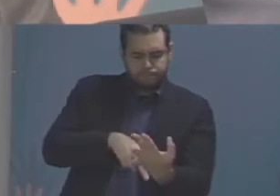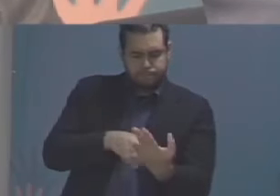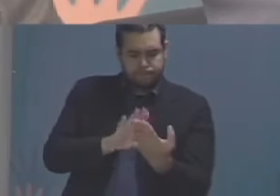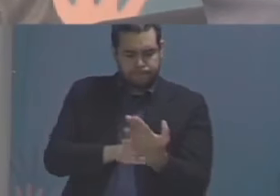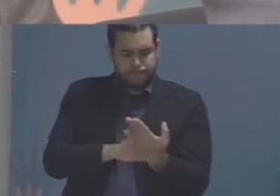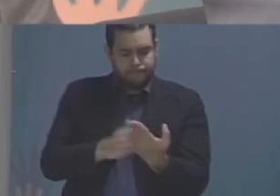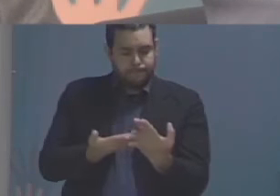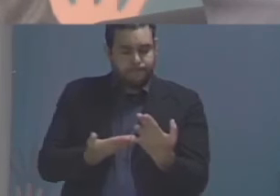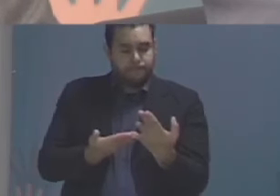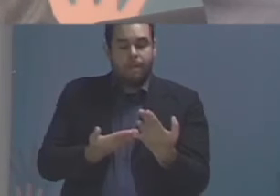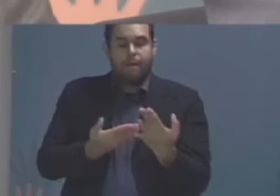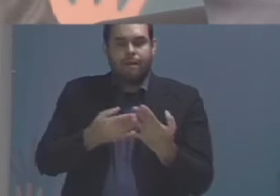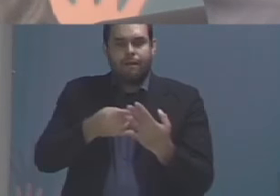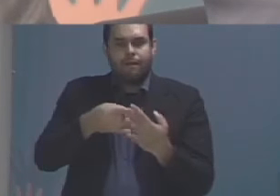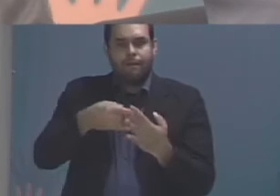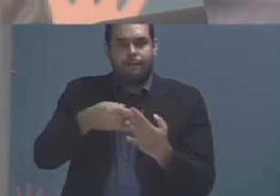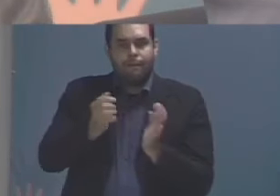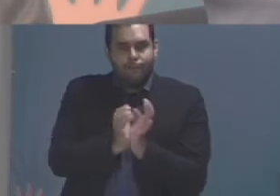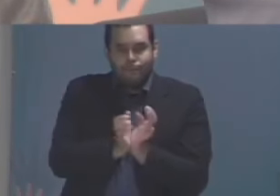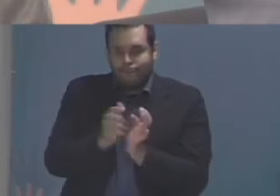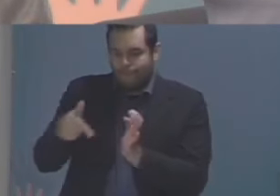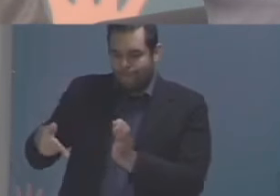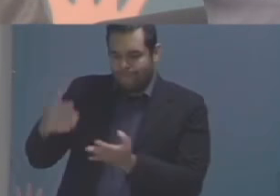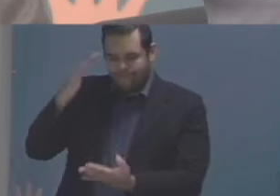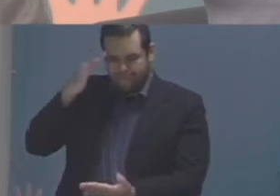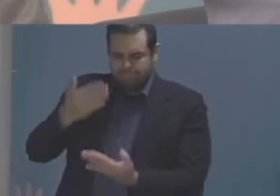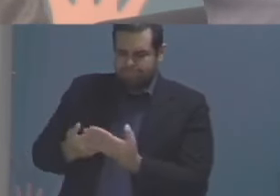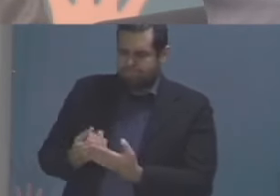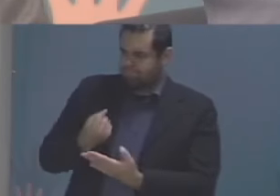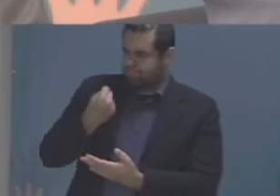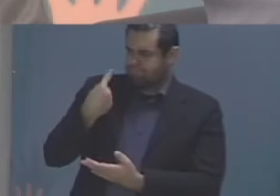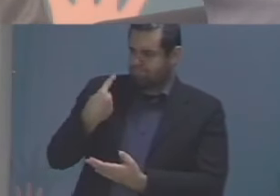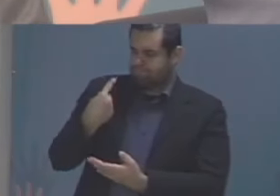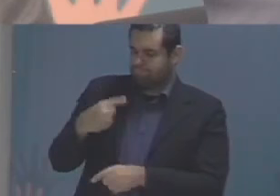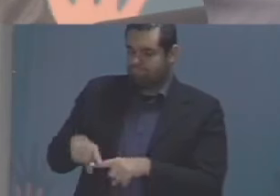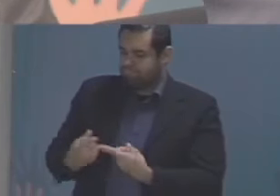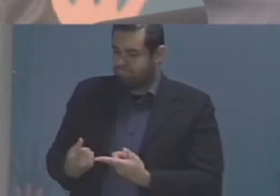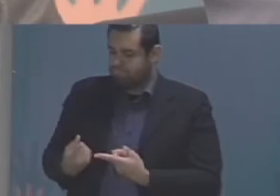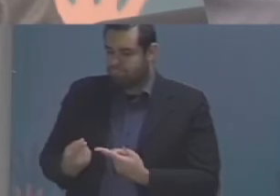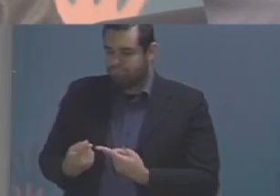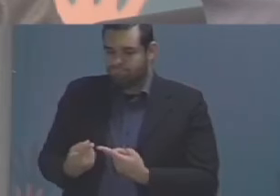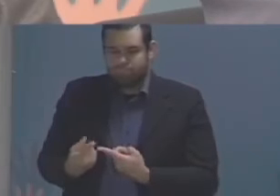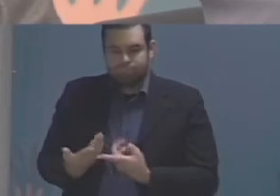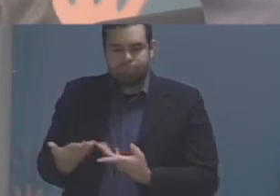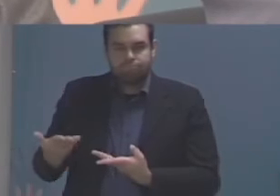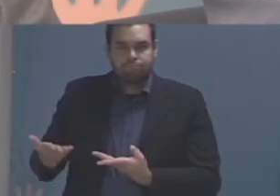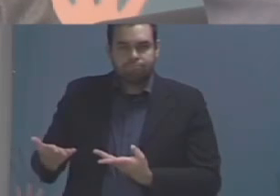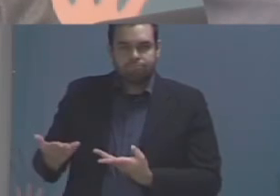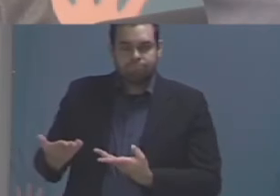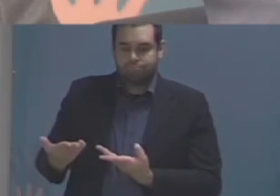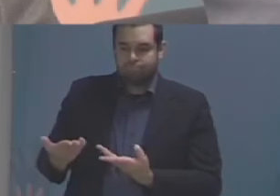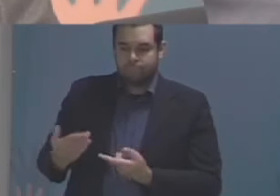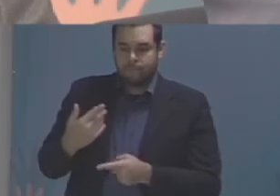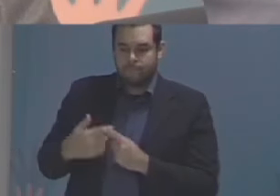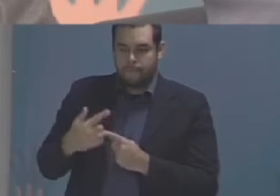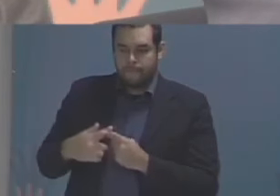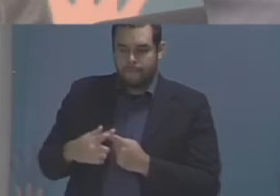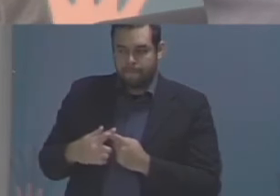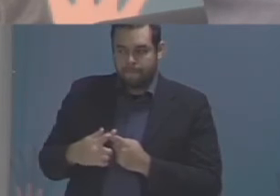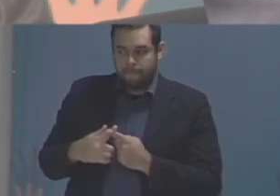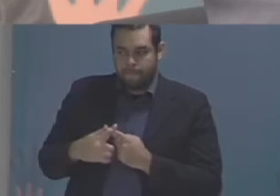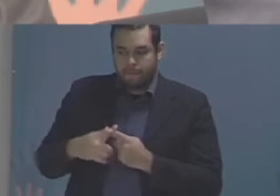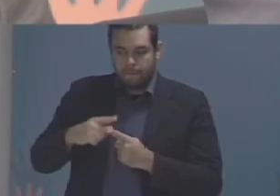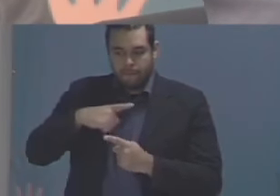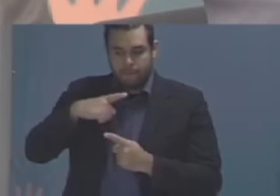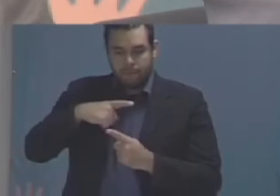propostas da chapa, eu até achei muito interessante, mas, ao mesmo tempo, foi uma surpresa ver que tem